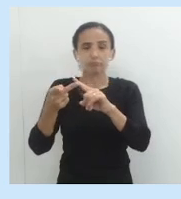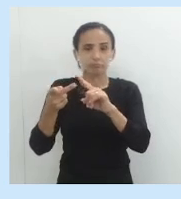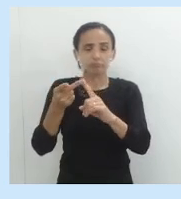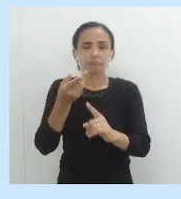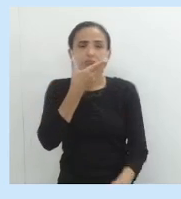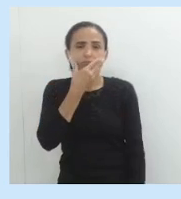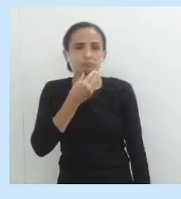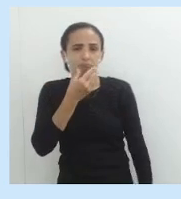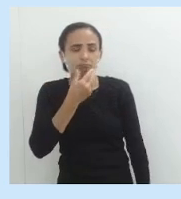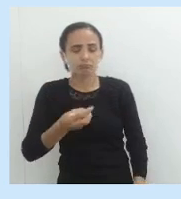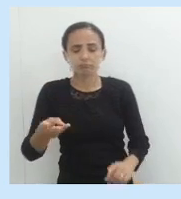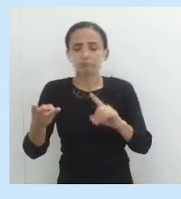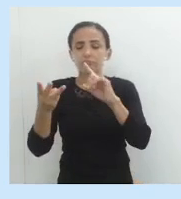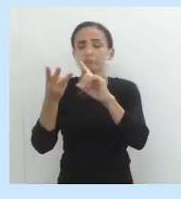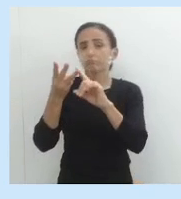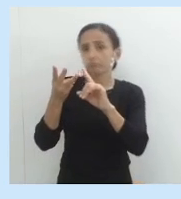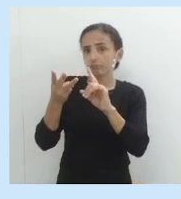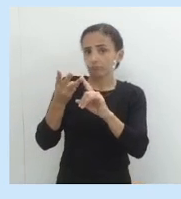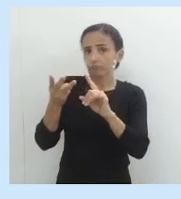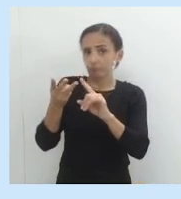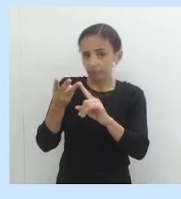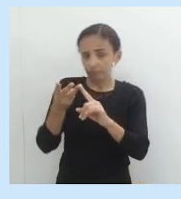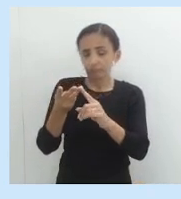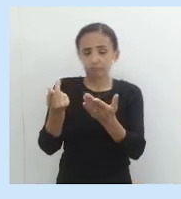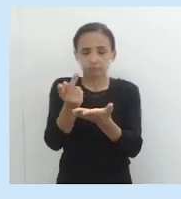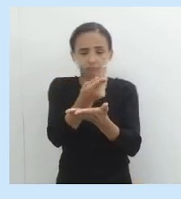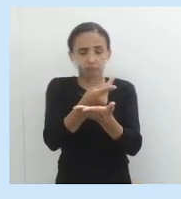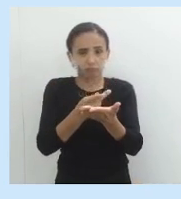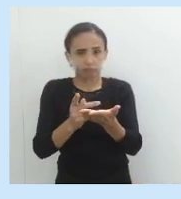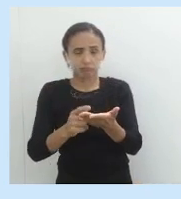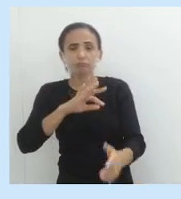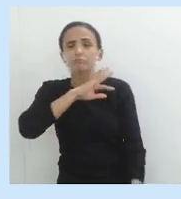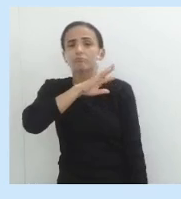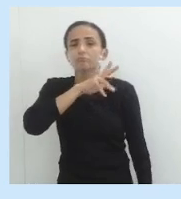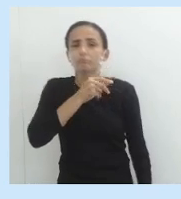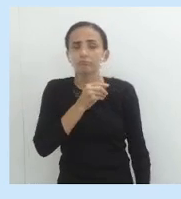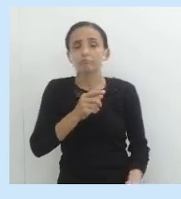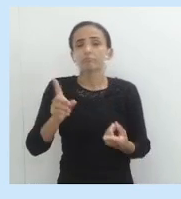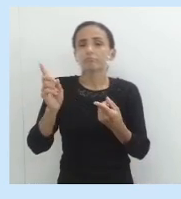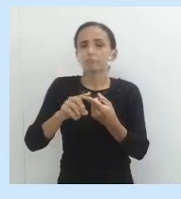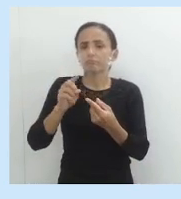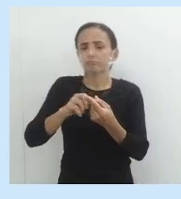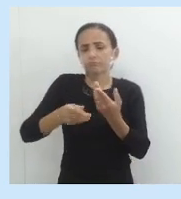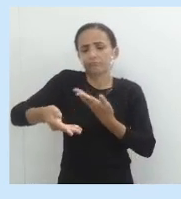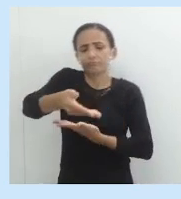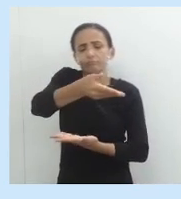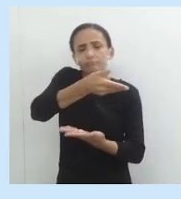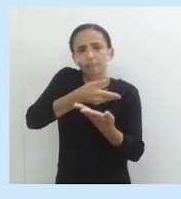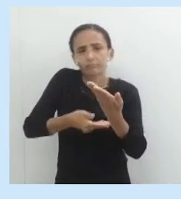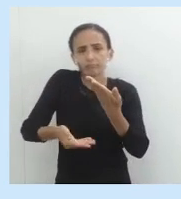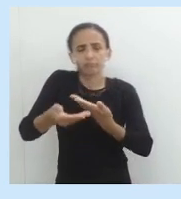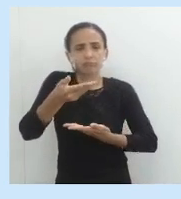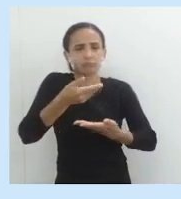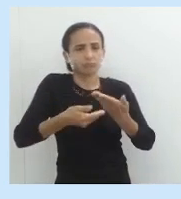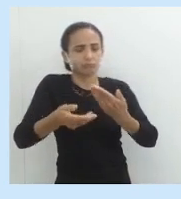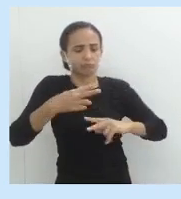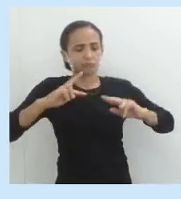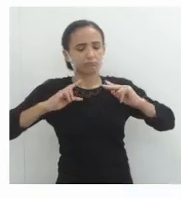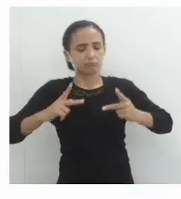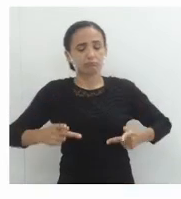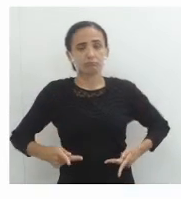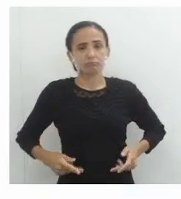produziam figuras femininas e masculinas, figuras de animais, ou também podiam misturar, né, a figura do homem com a figura do